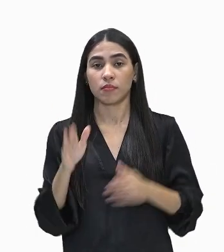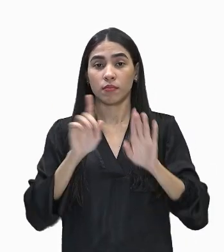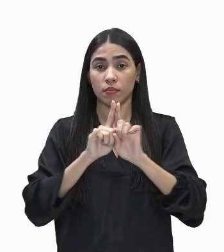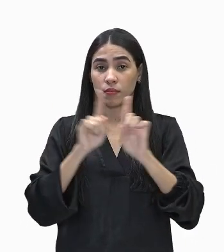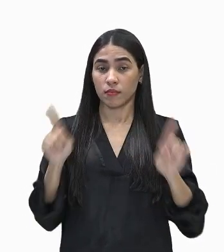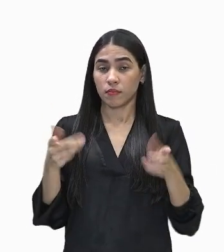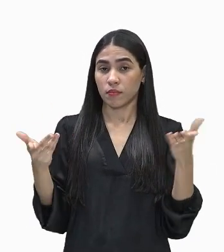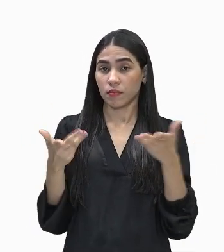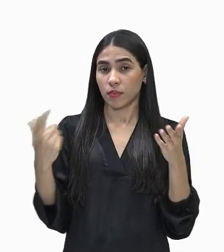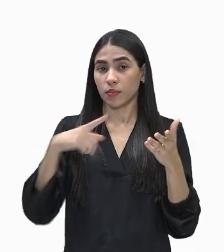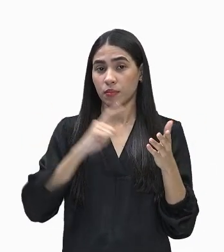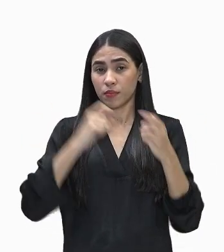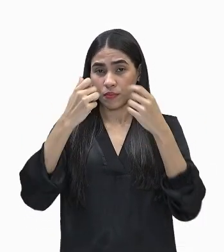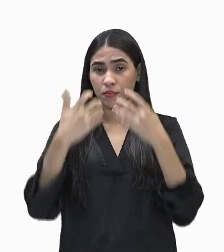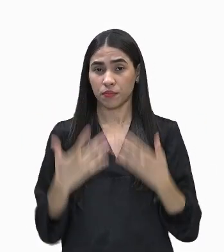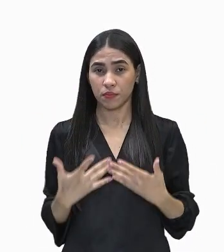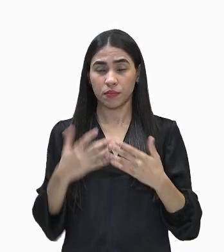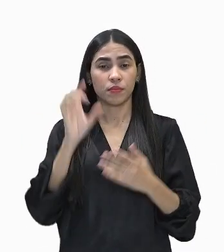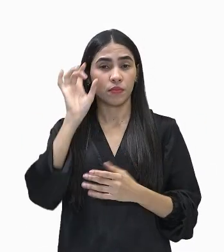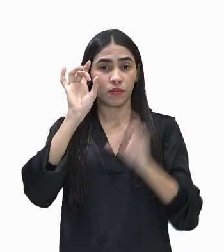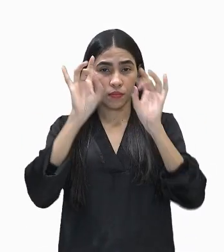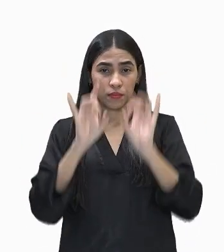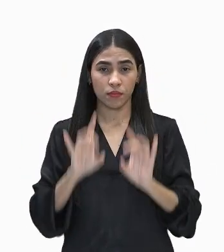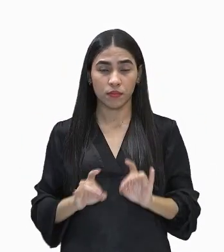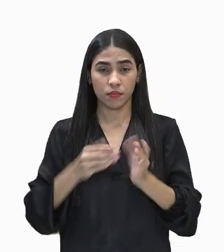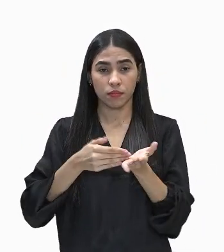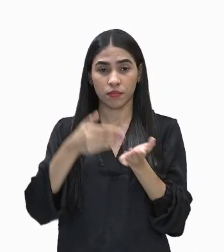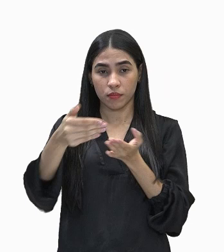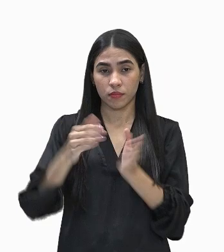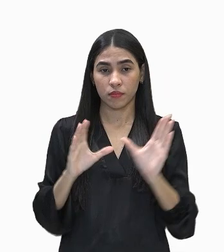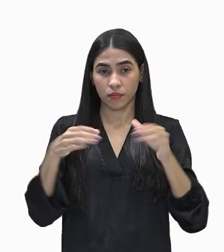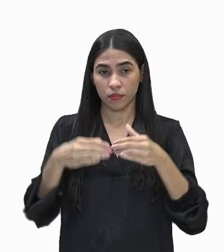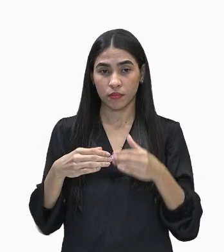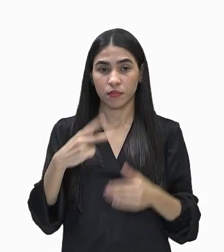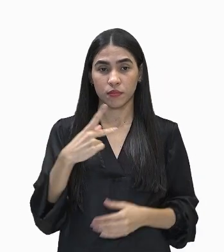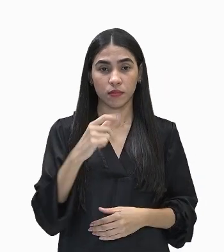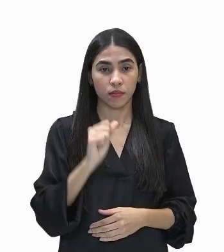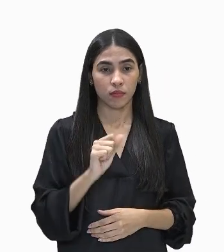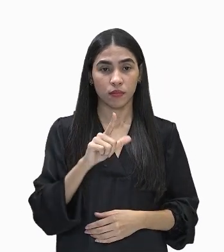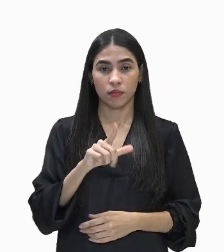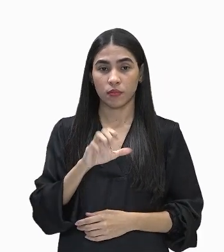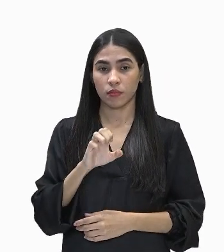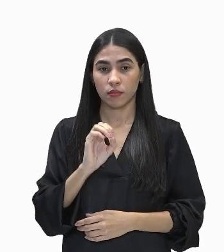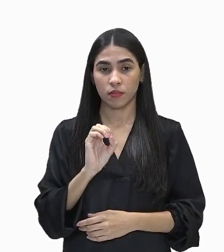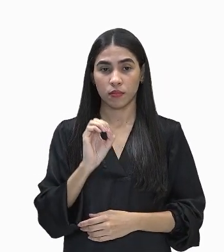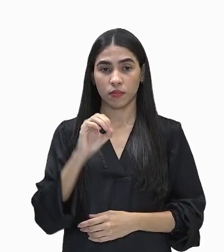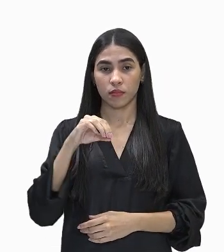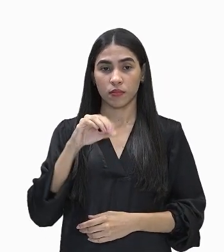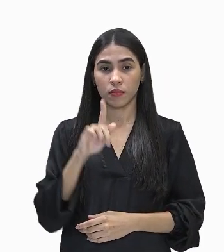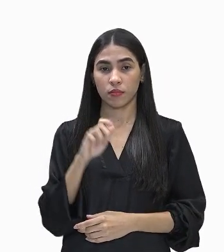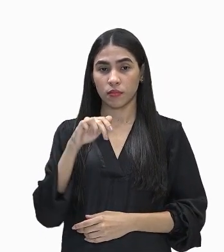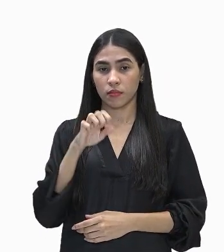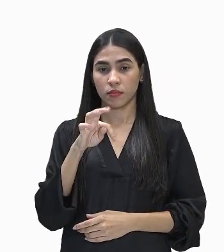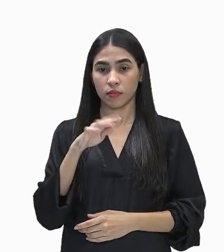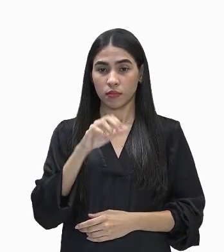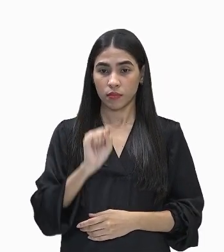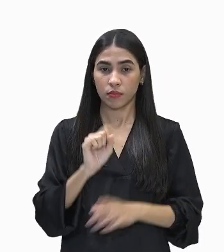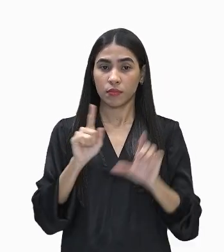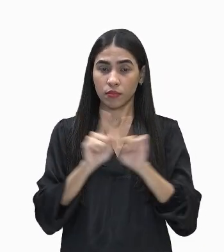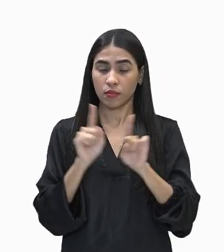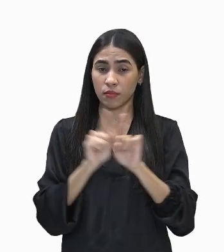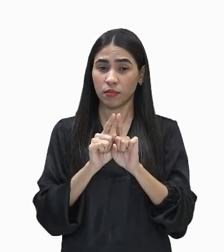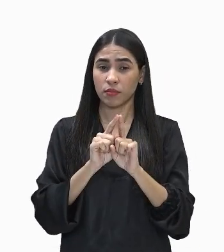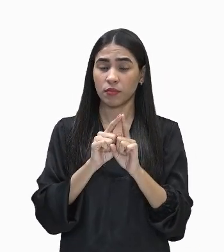falar das características específicas, começando aí com o grupo das paleognatas, que também, volto a